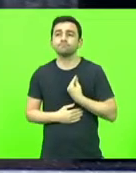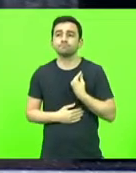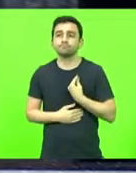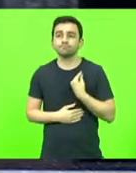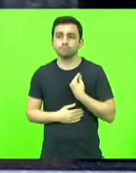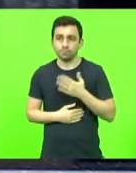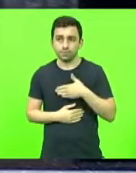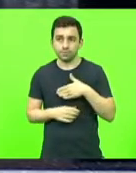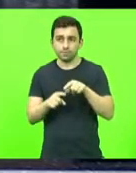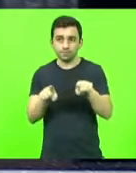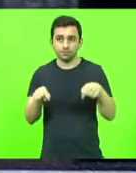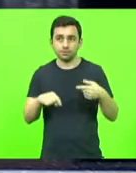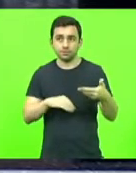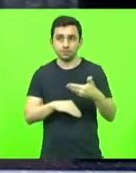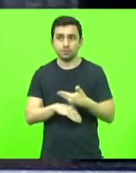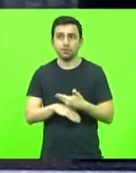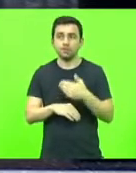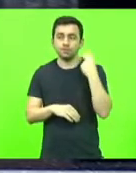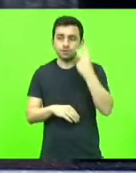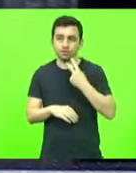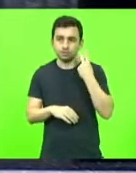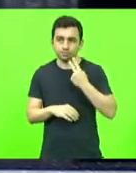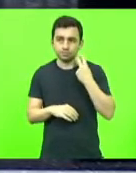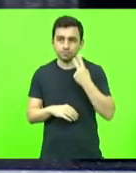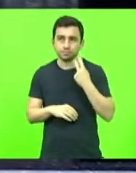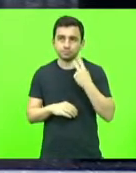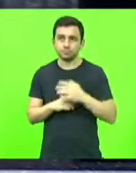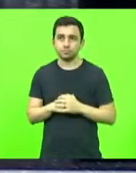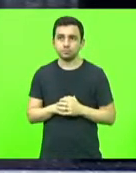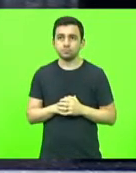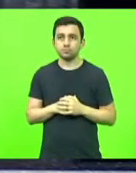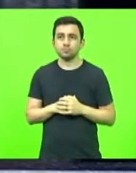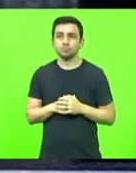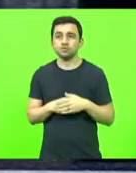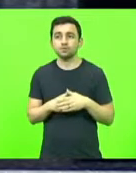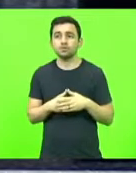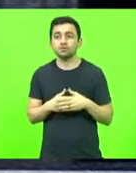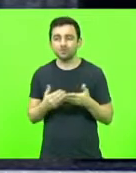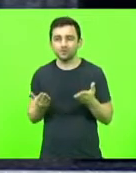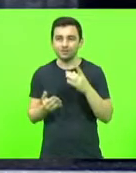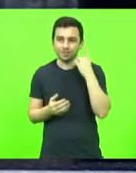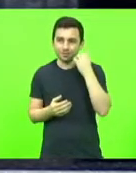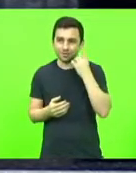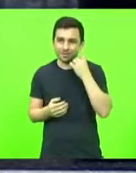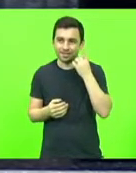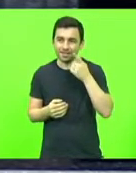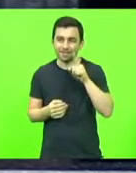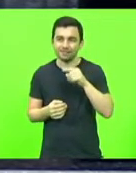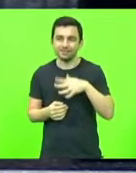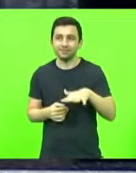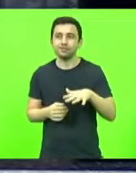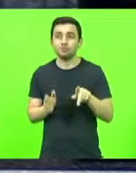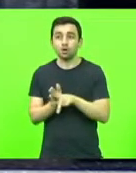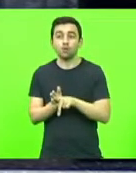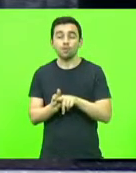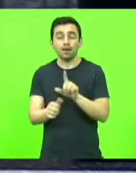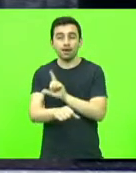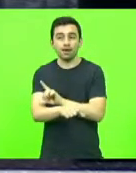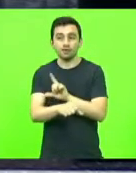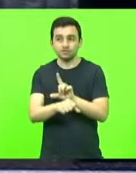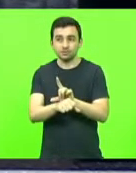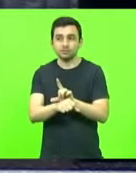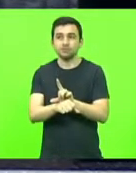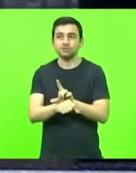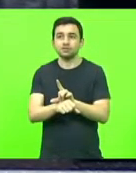gabinete dos vereadores, hoje são deputados mirins, né, que estão presentes também lá de Lages, da escola